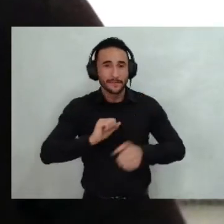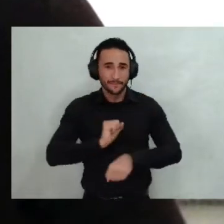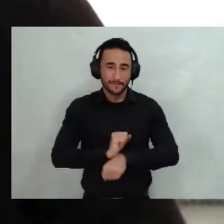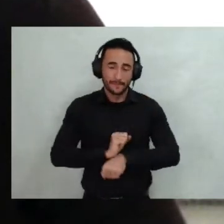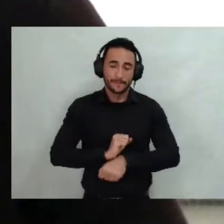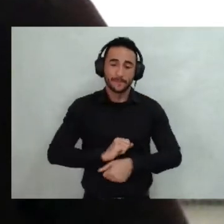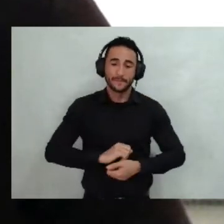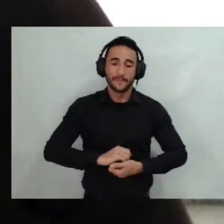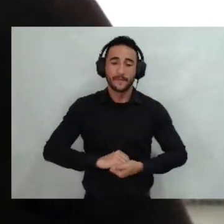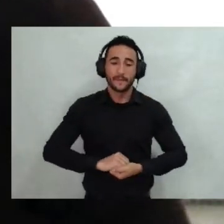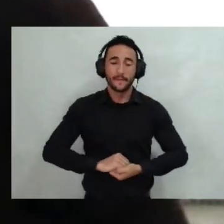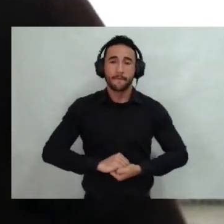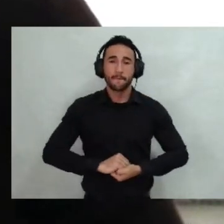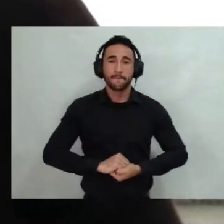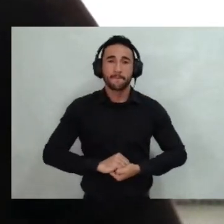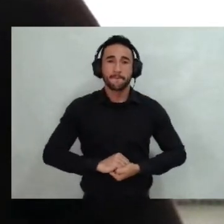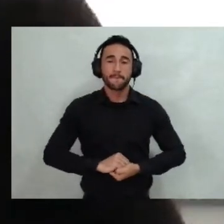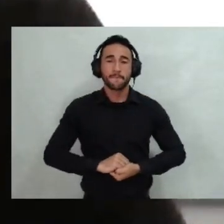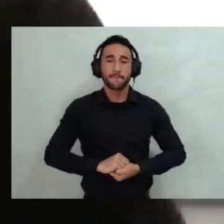Sim.